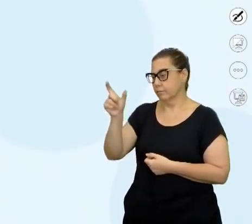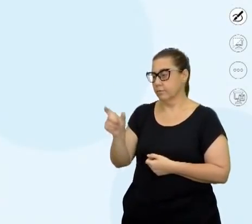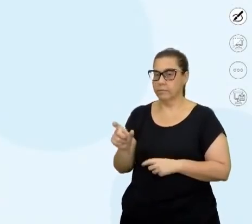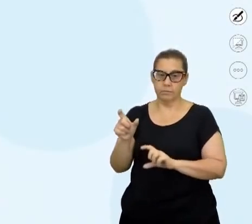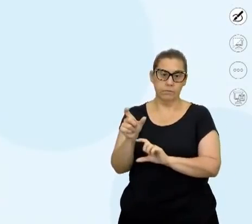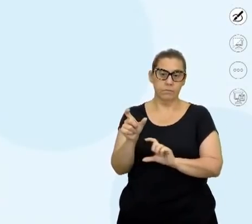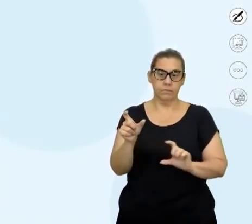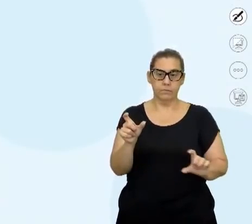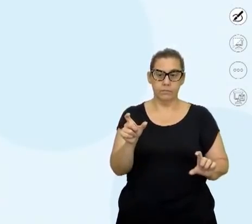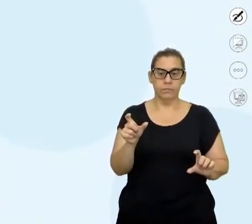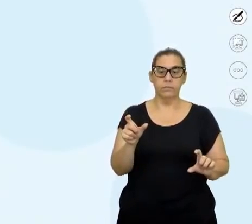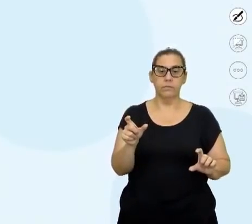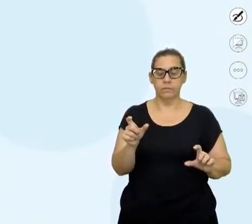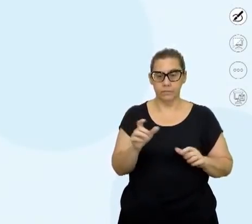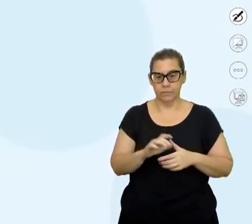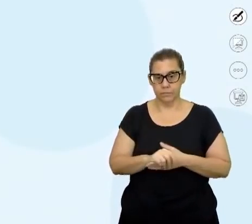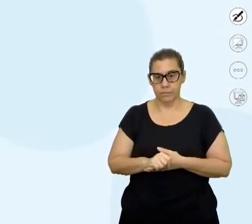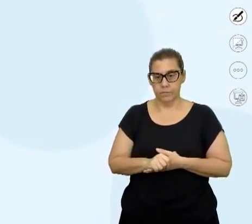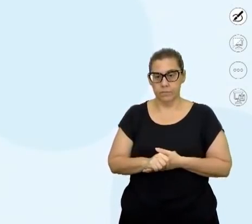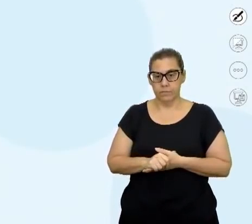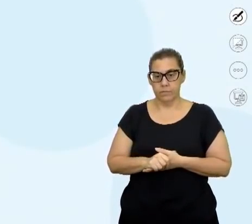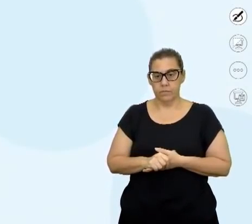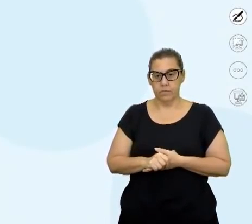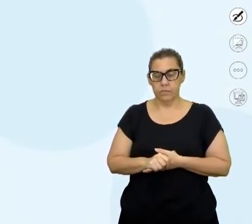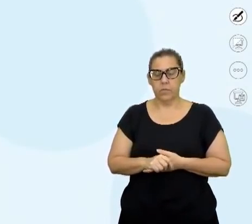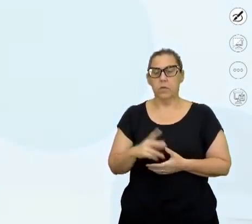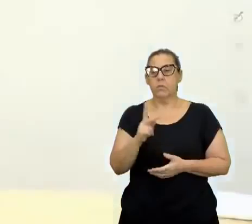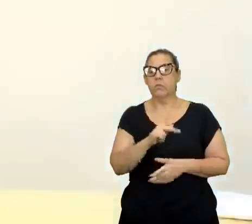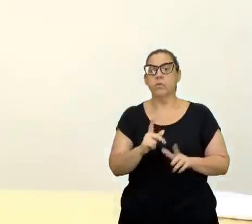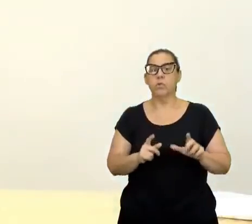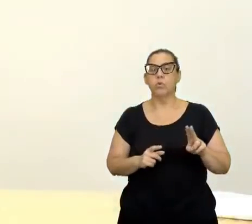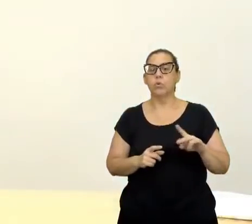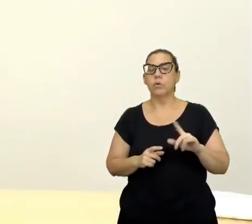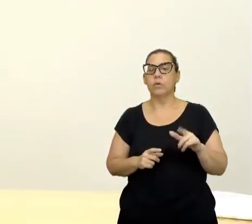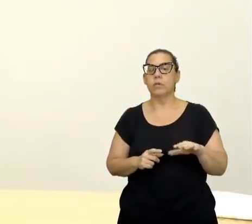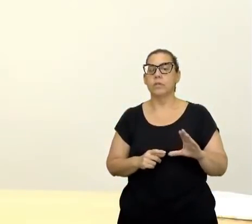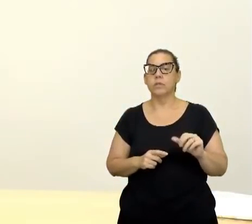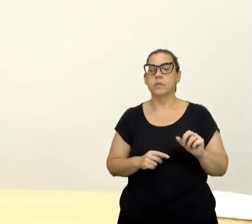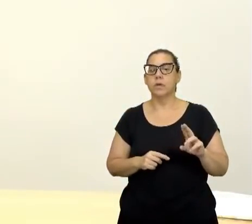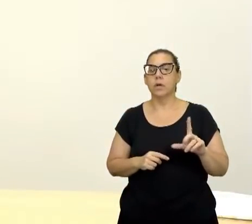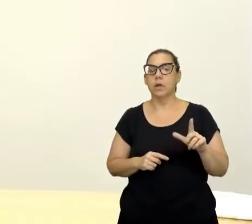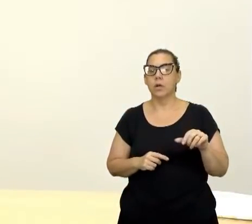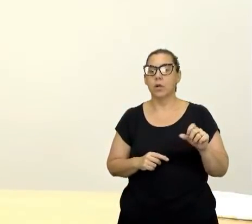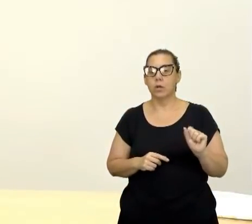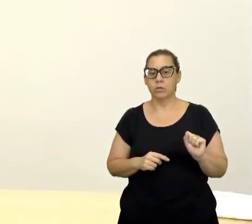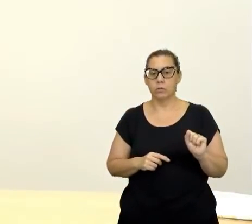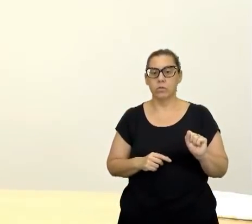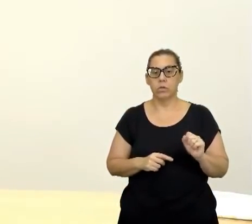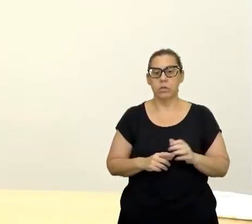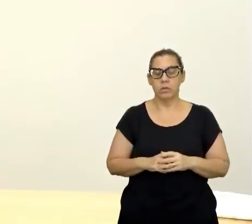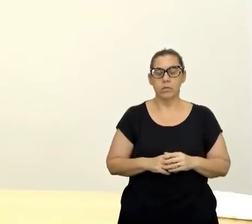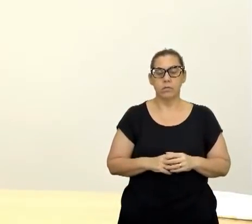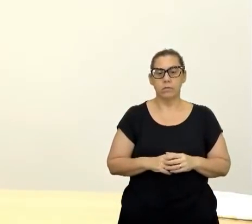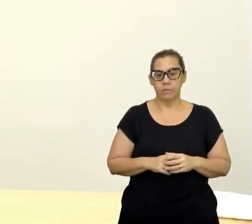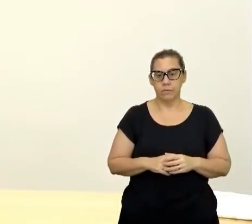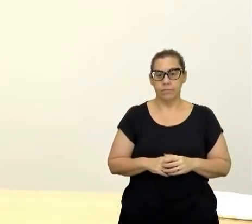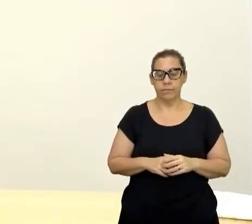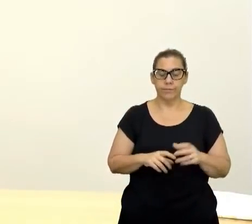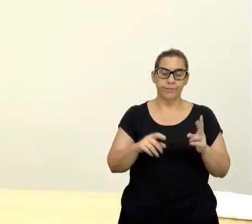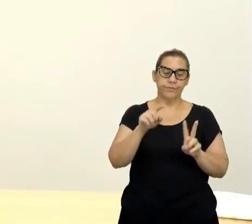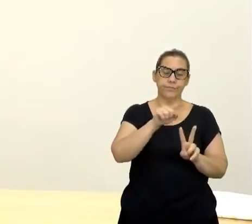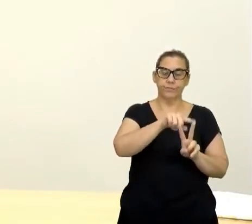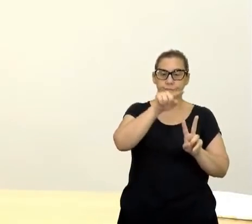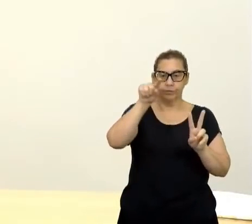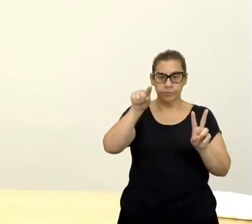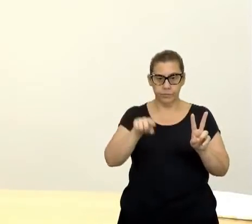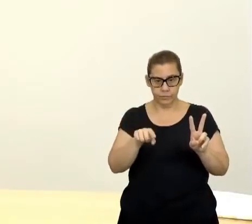retângulos aí 4y, 2y. Professor Luiz Carlos, desculpa, professor Luiz Carlos dá uma diquinha preciosa aqui também, ele falou, raízes